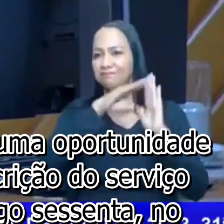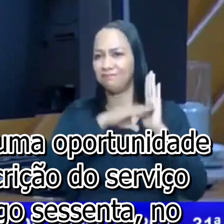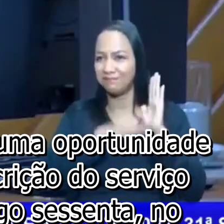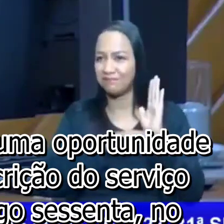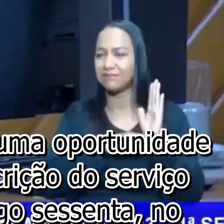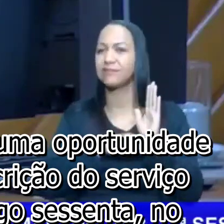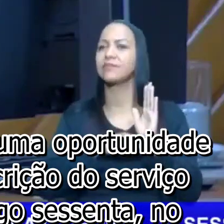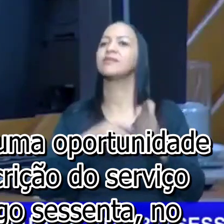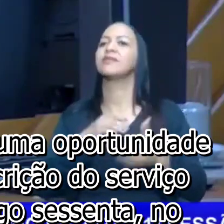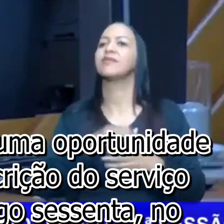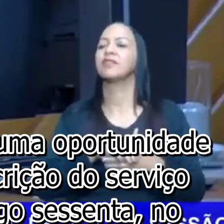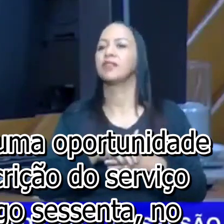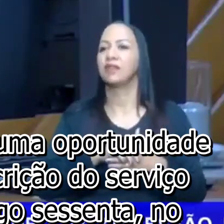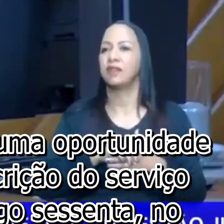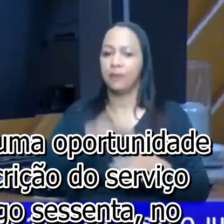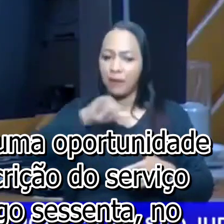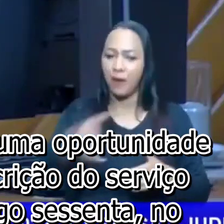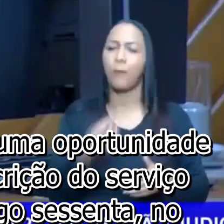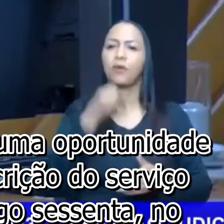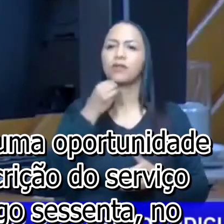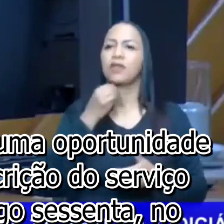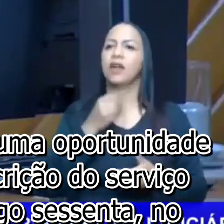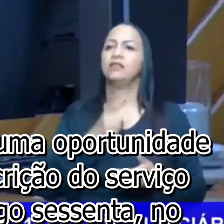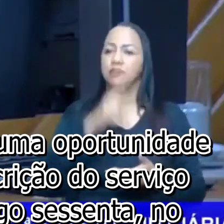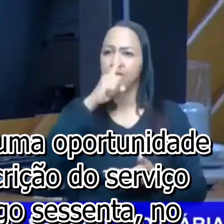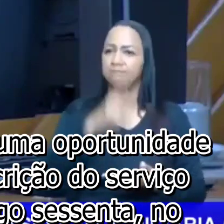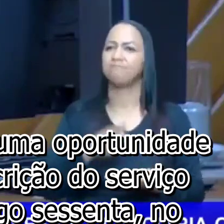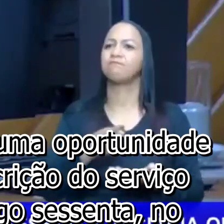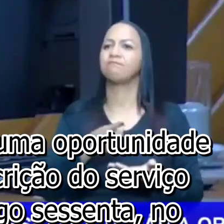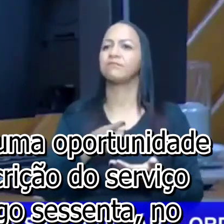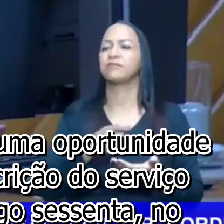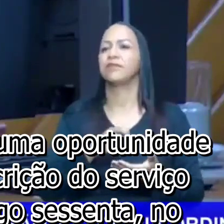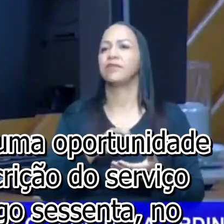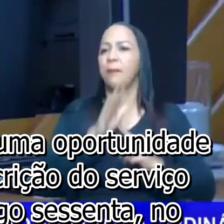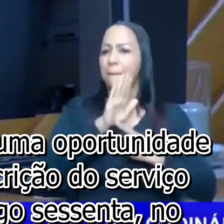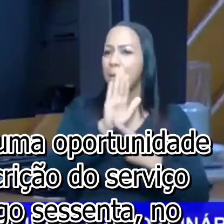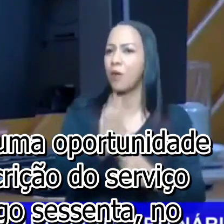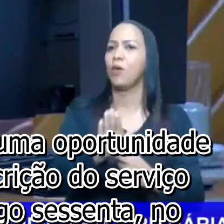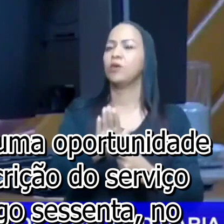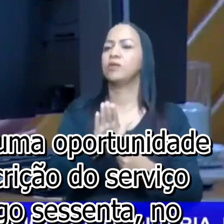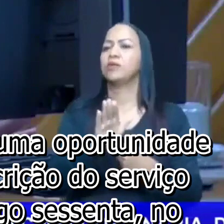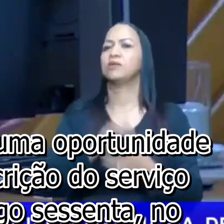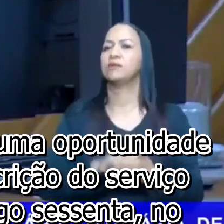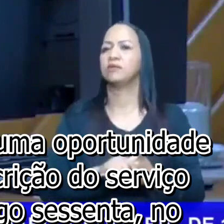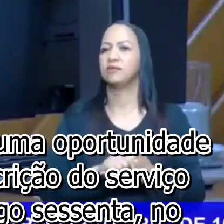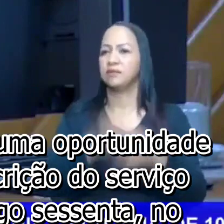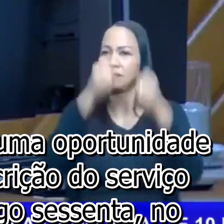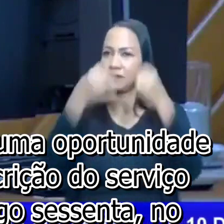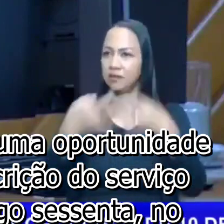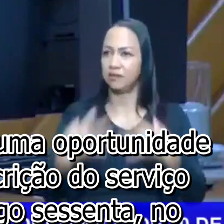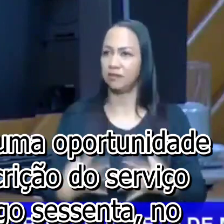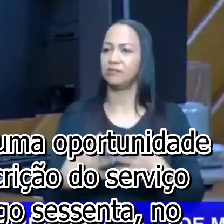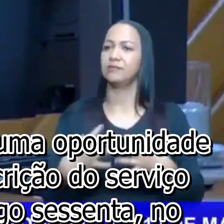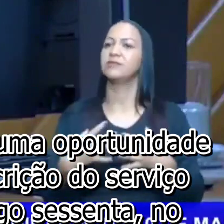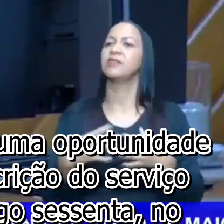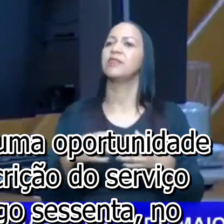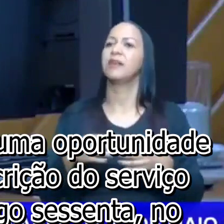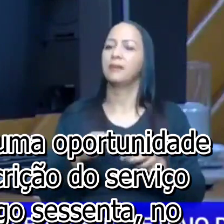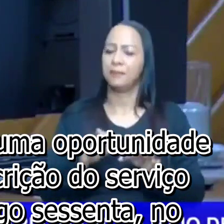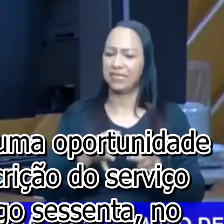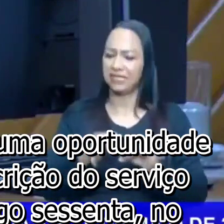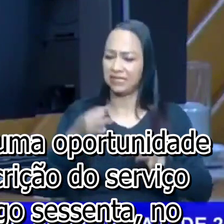mais de uma oportunidade, reafirma essa possibilidade, porque indica que a descrição do serviço deve ser